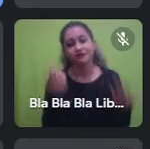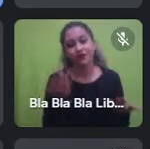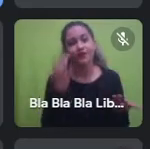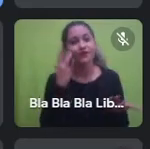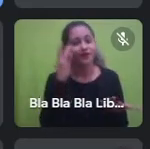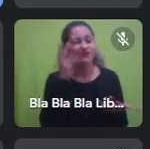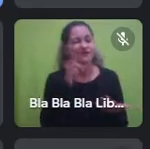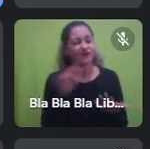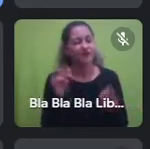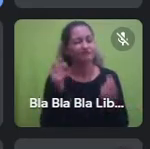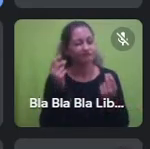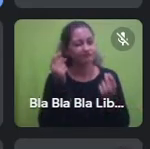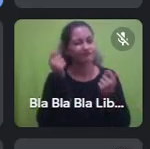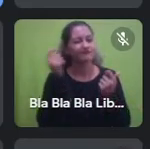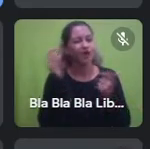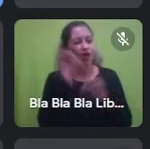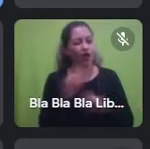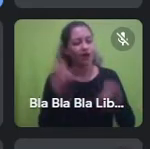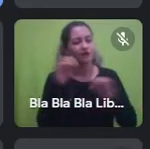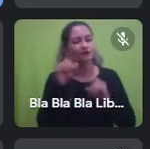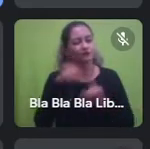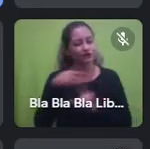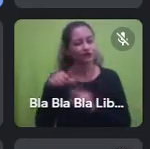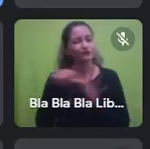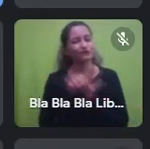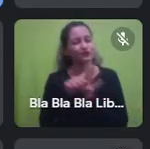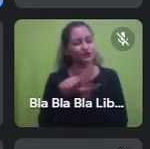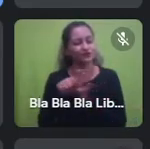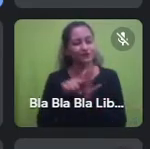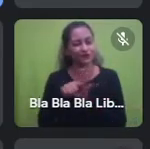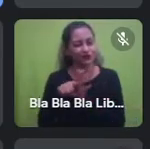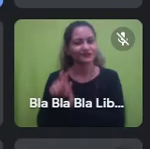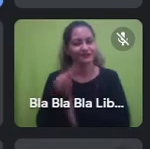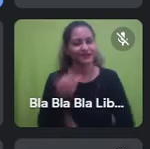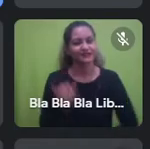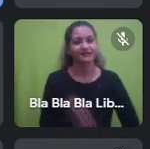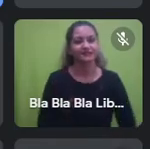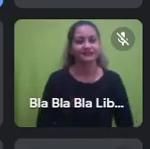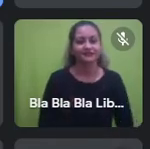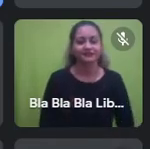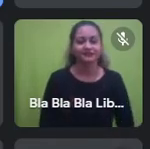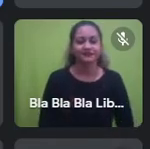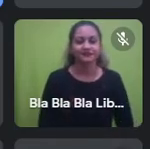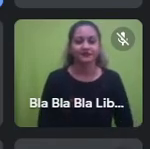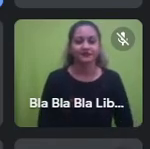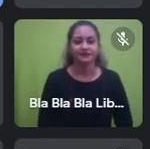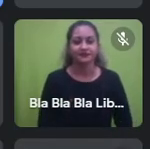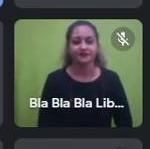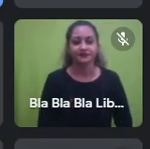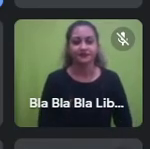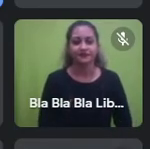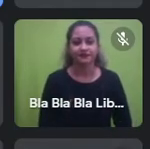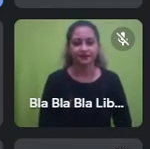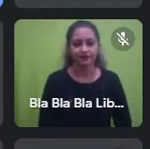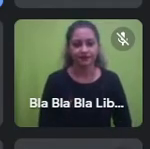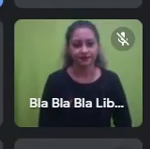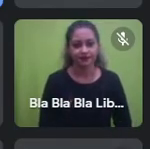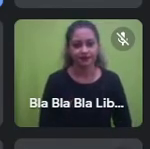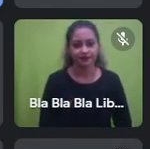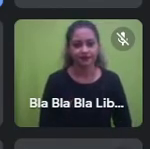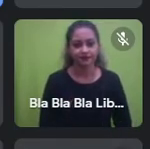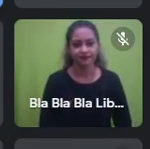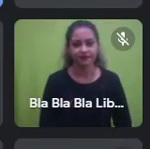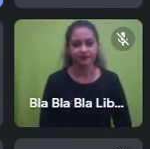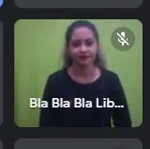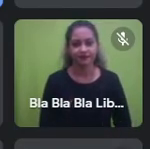uma sacada bacana a gente estar fazendo essas análises radiográficas a partir de então. Bora passar?